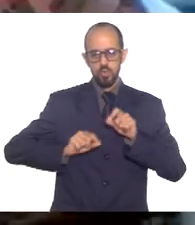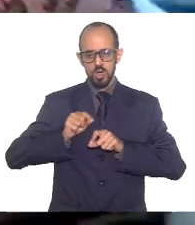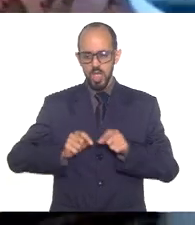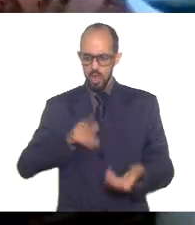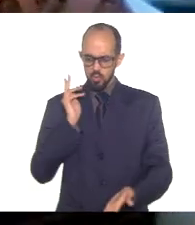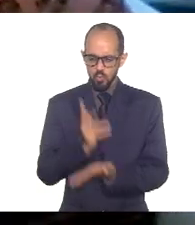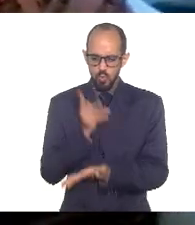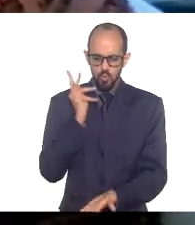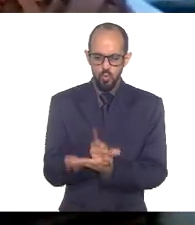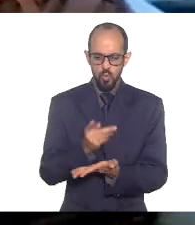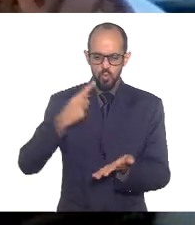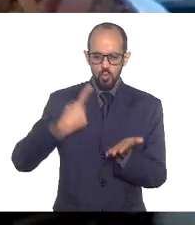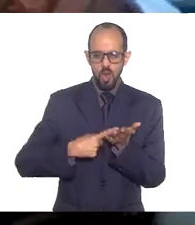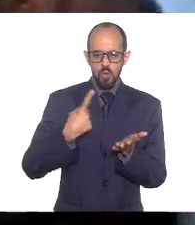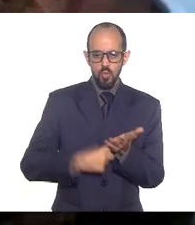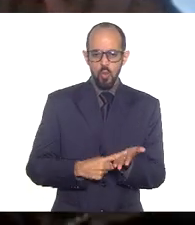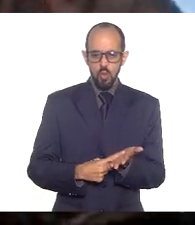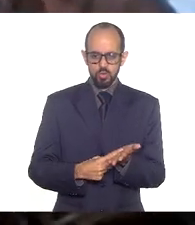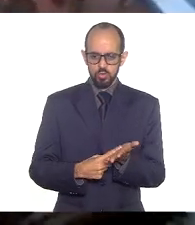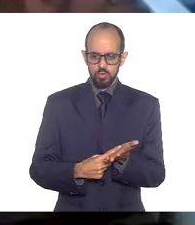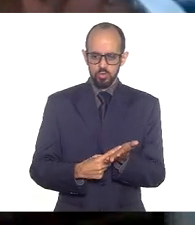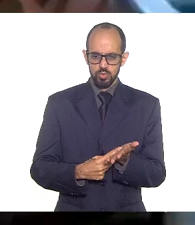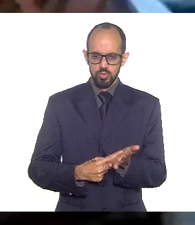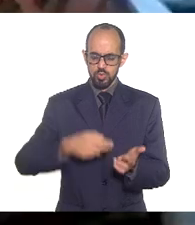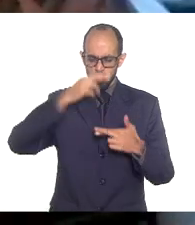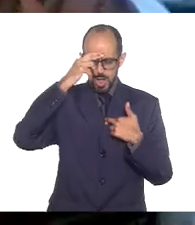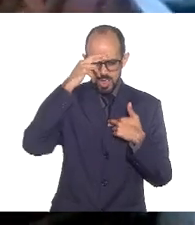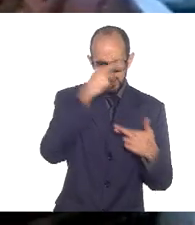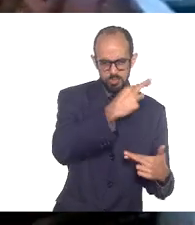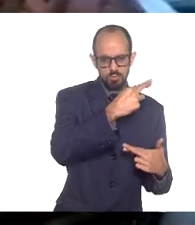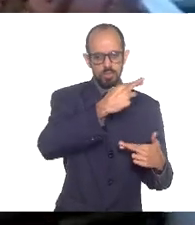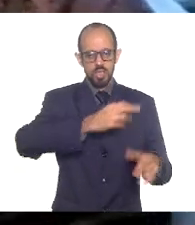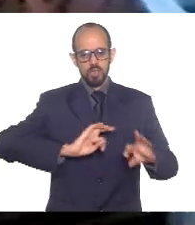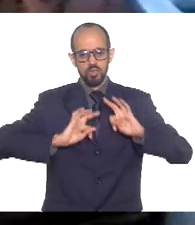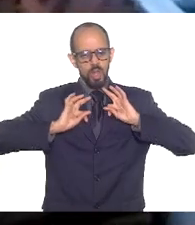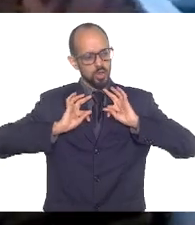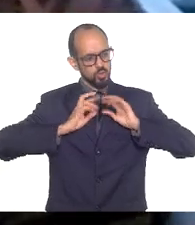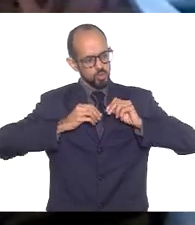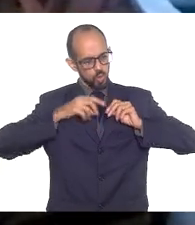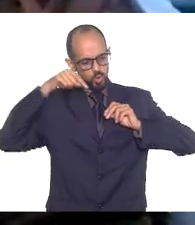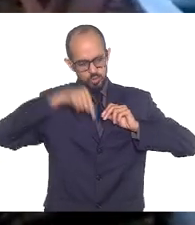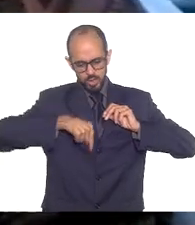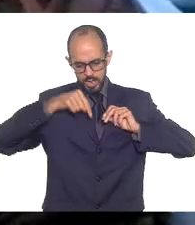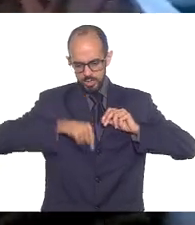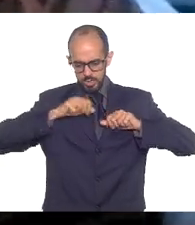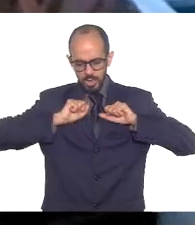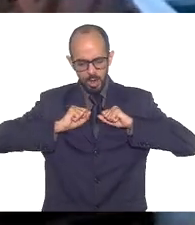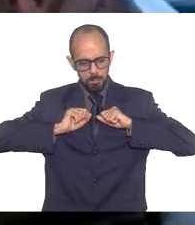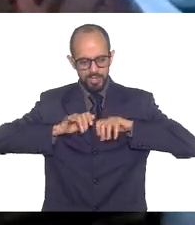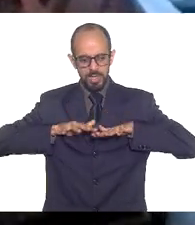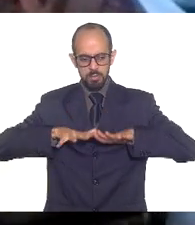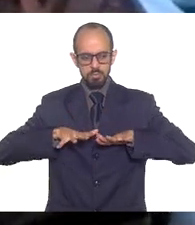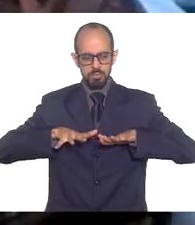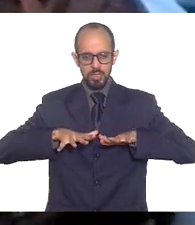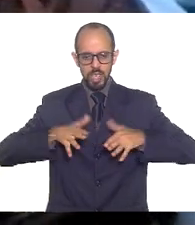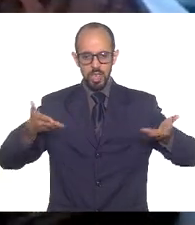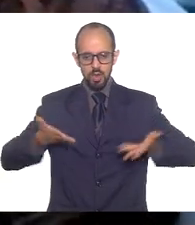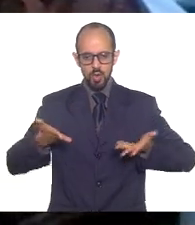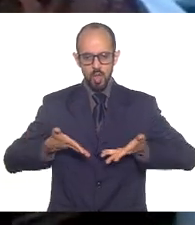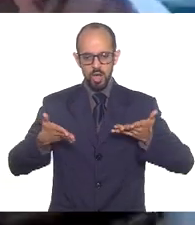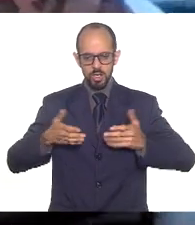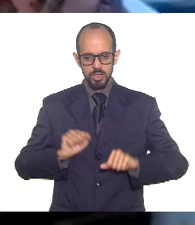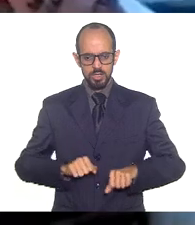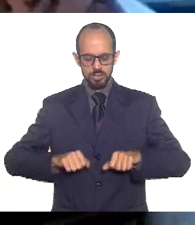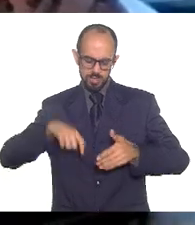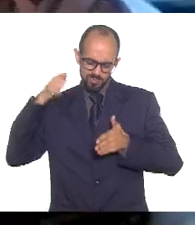manutenção semáforo e o festejo quem essa pandemia está na